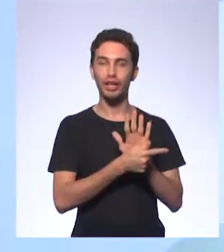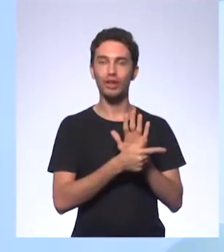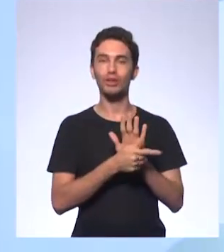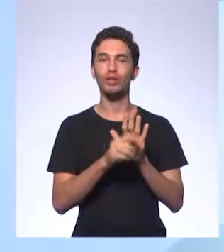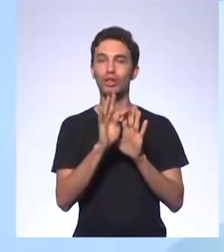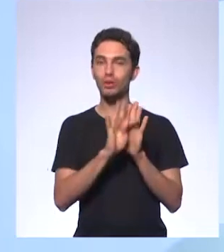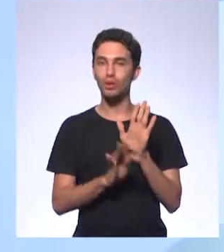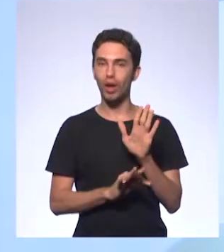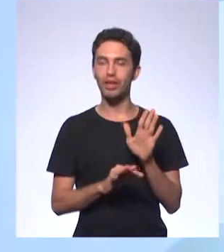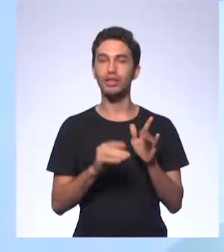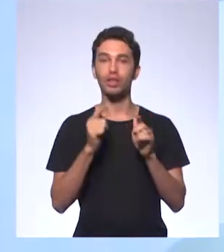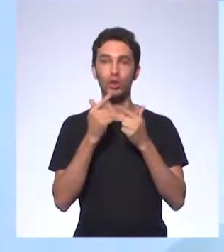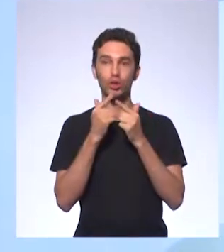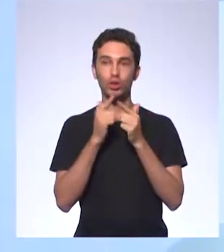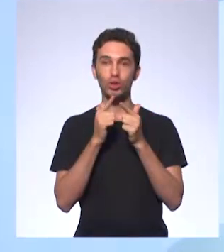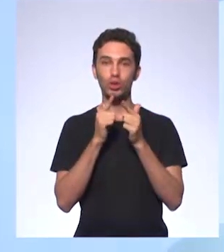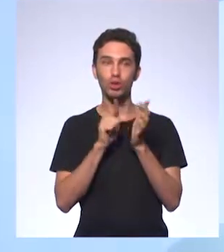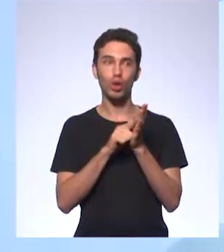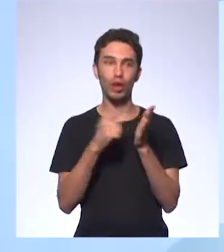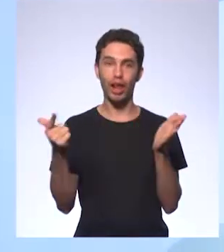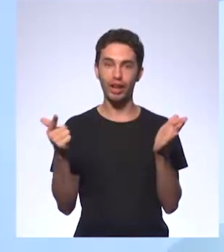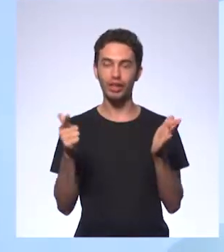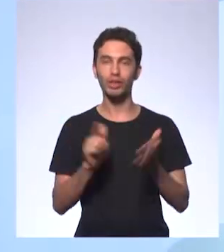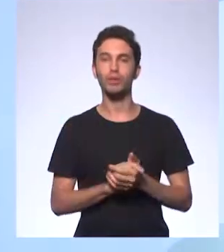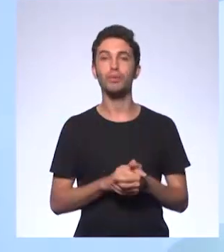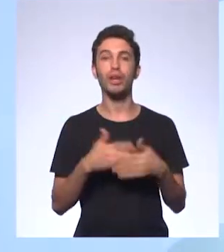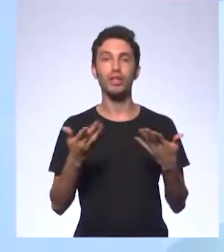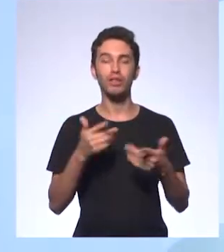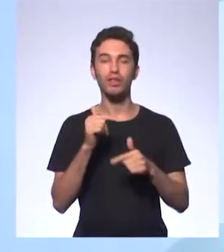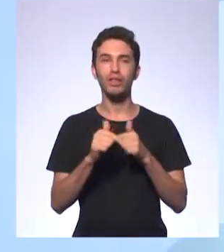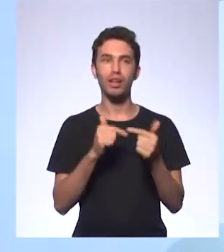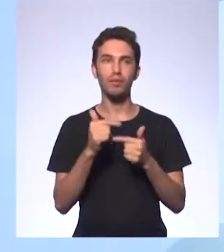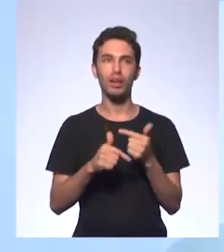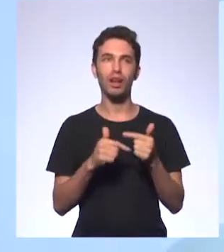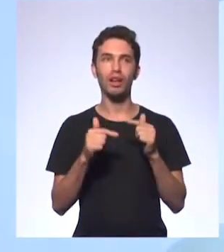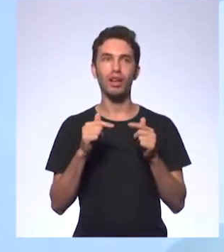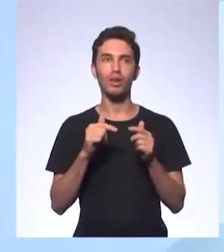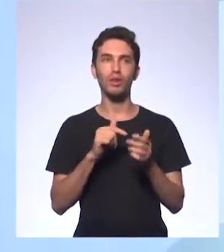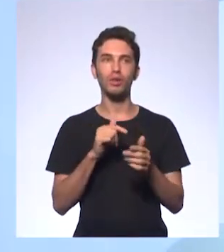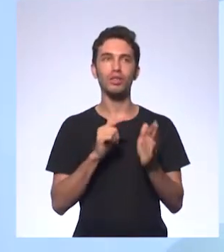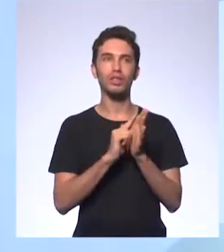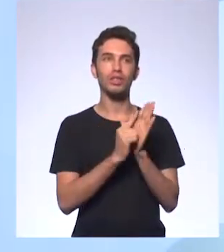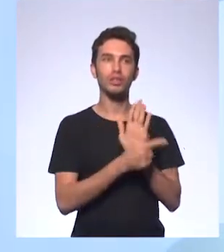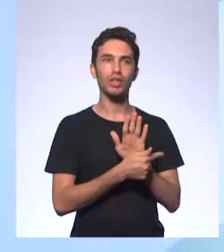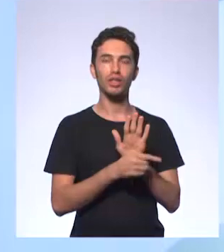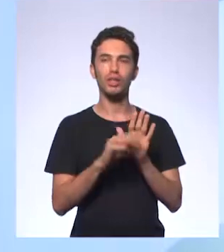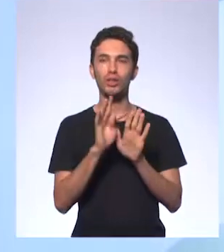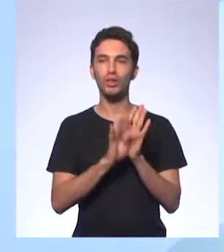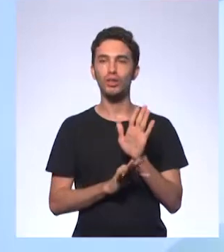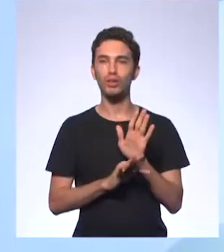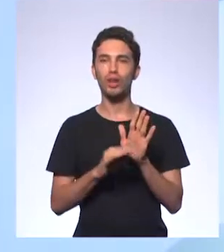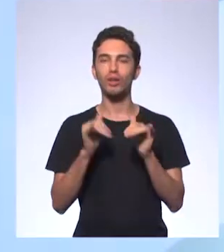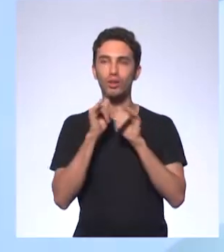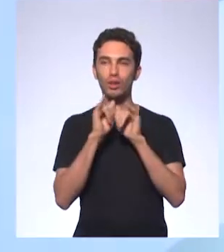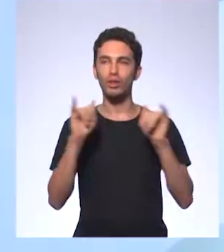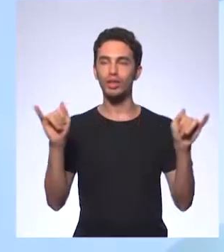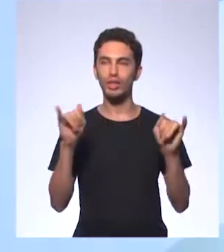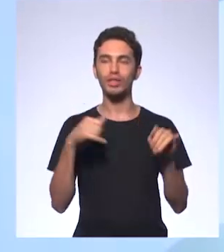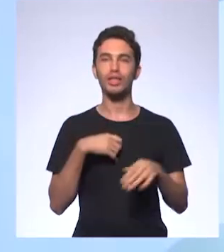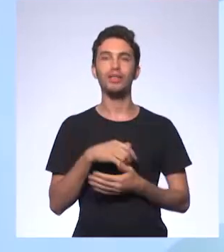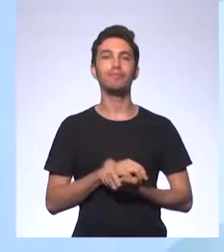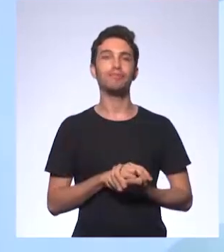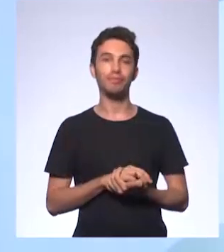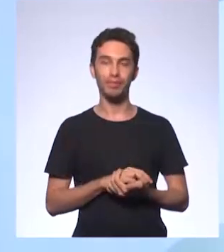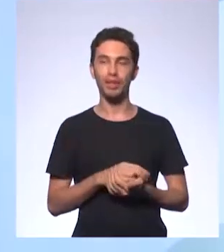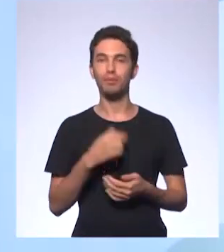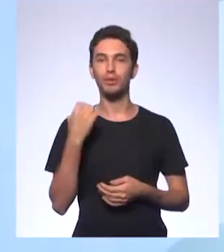textuais jornalísticos, tá? Então a gente vai trabalhar com esse gênero textual aí, notícia, né, trazendo informação. A gente